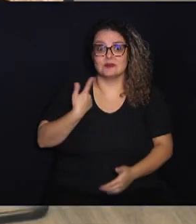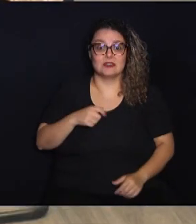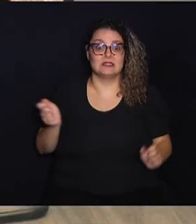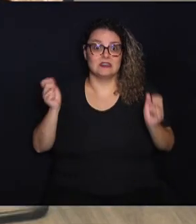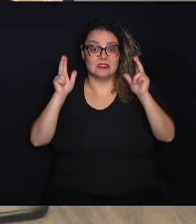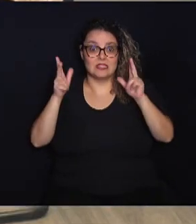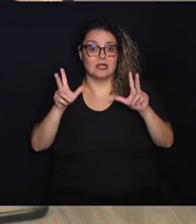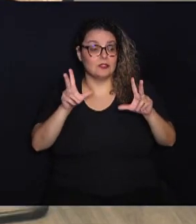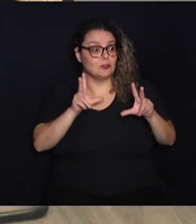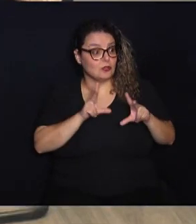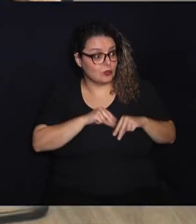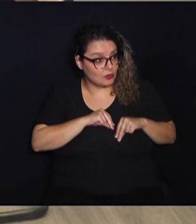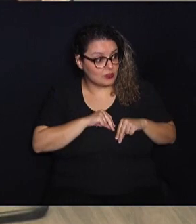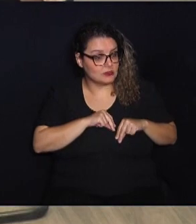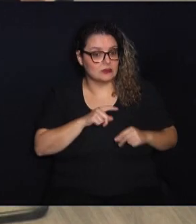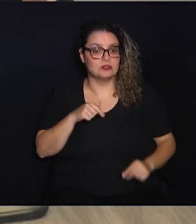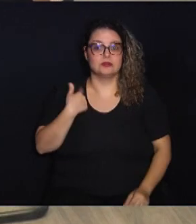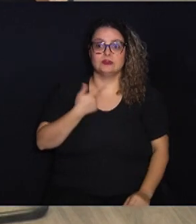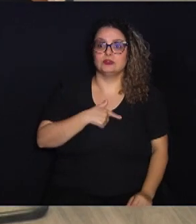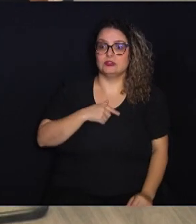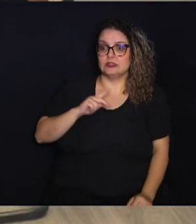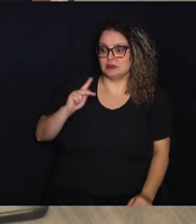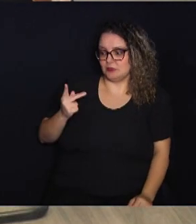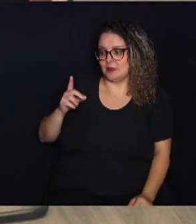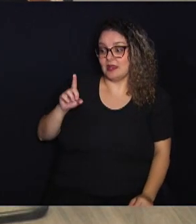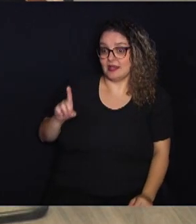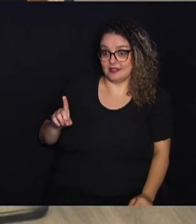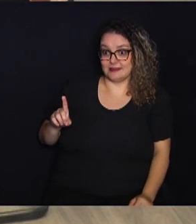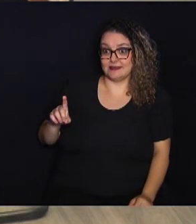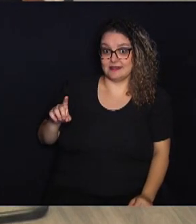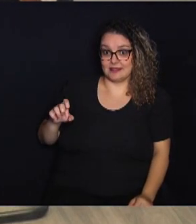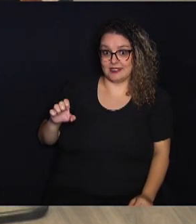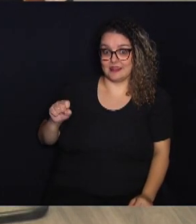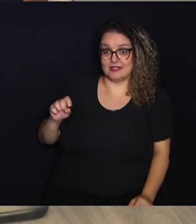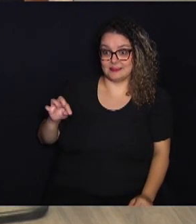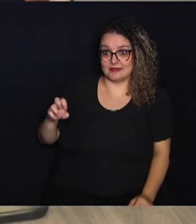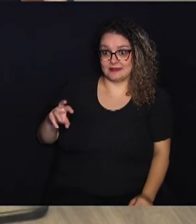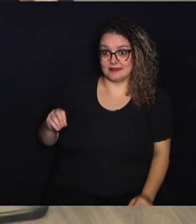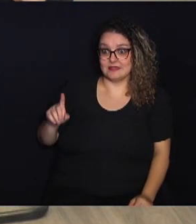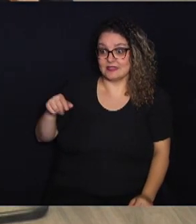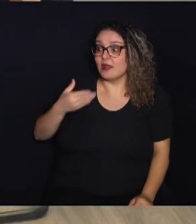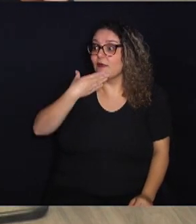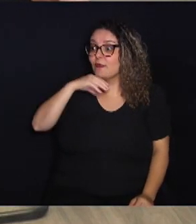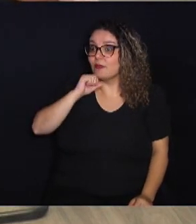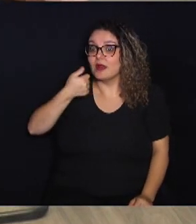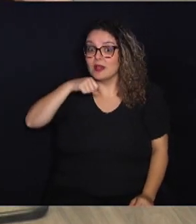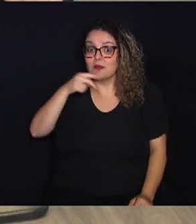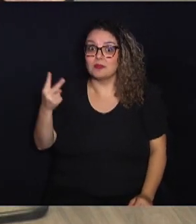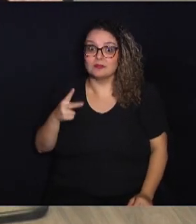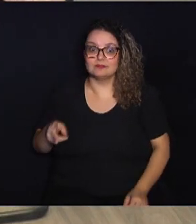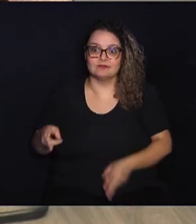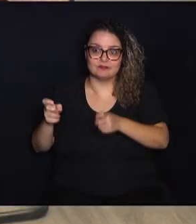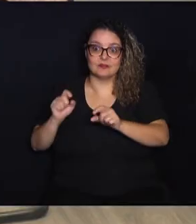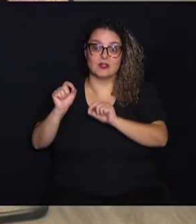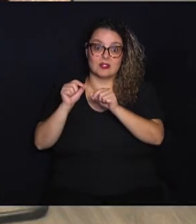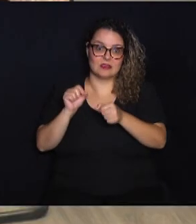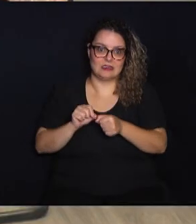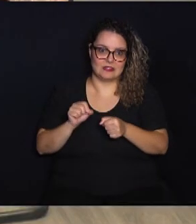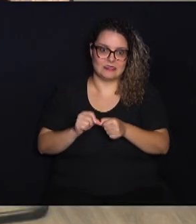né? Menina. A gente tem que ter um HD externo de córtex pré-frontal, que é o pai e a mãe, olhando o que está